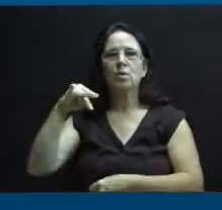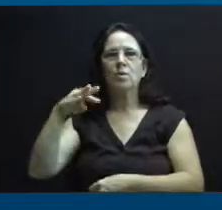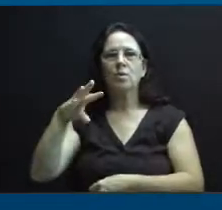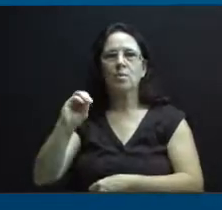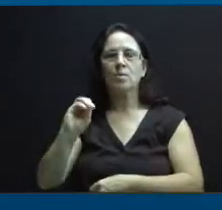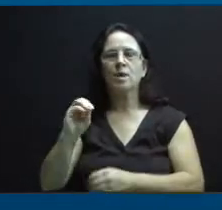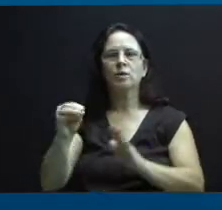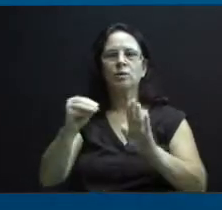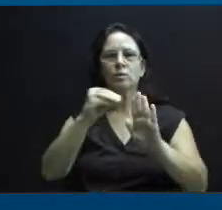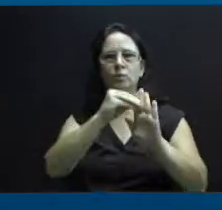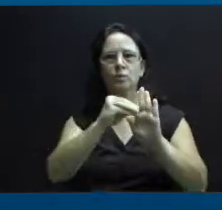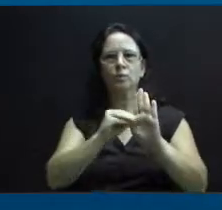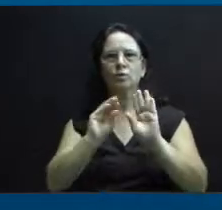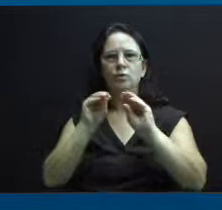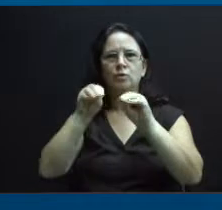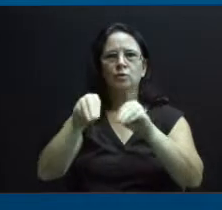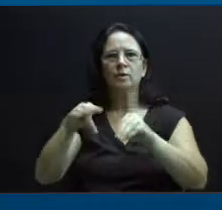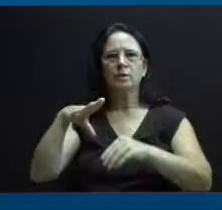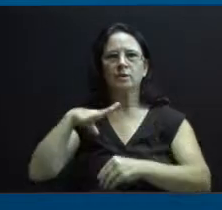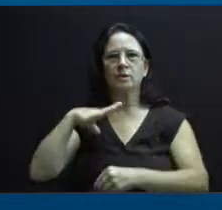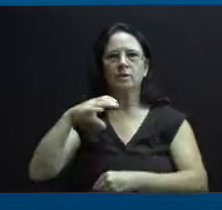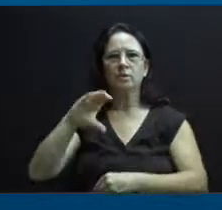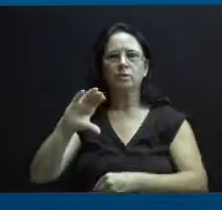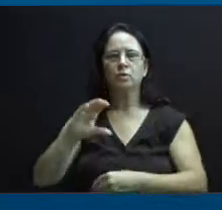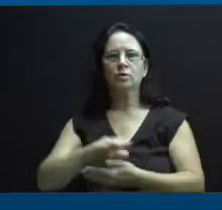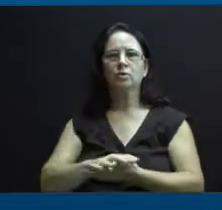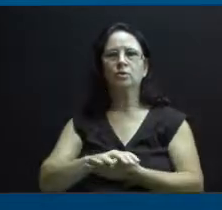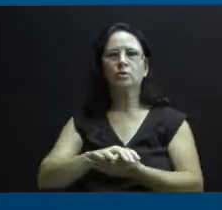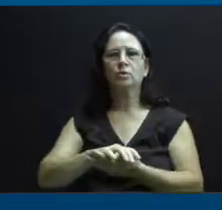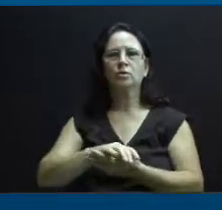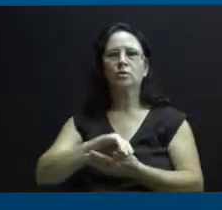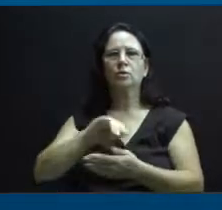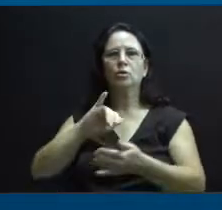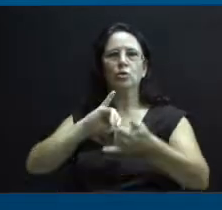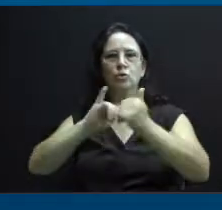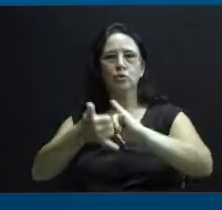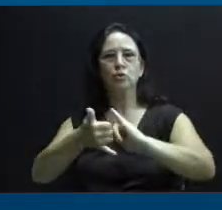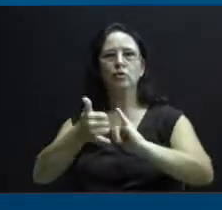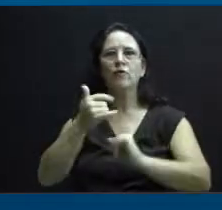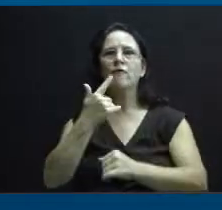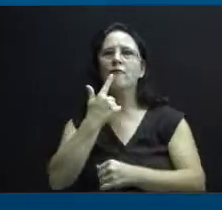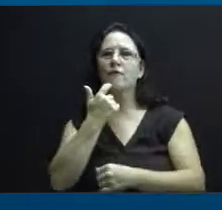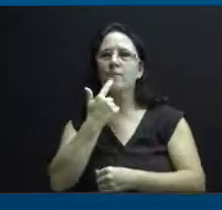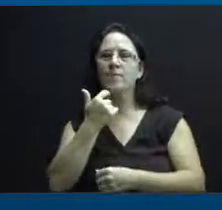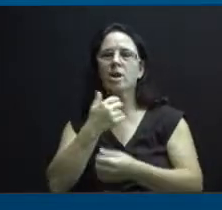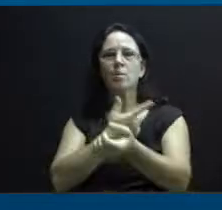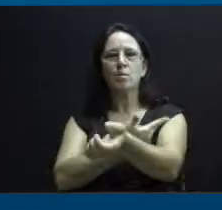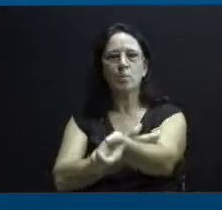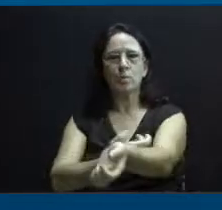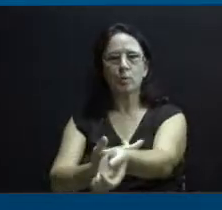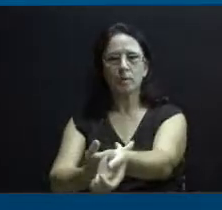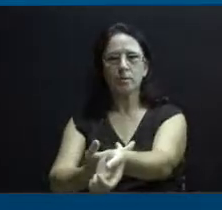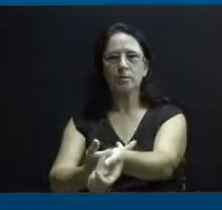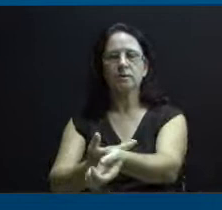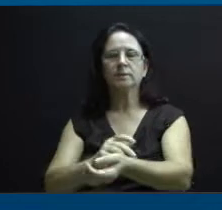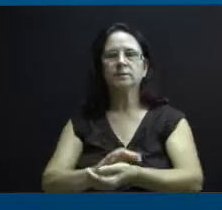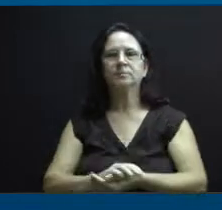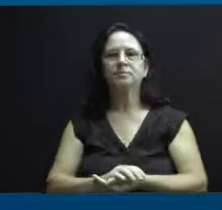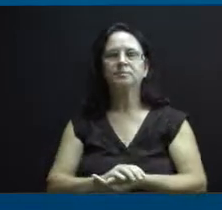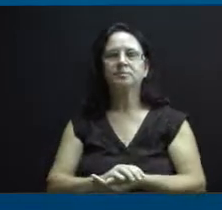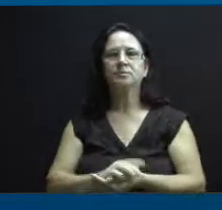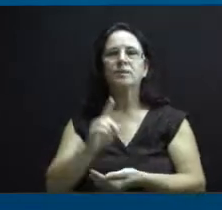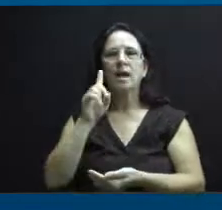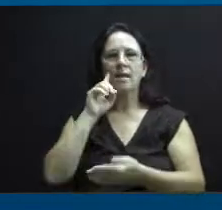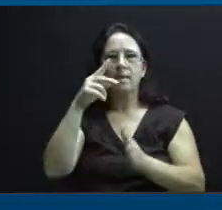institui no município de cubatão o ju no vermelho para o incentivo de doação de sangue e dá outras providências a